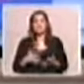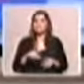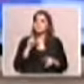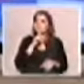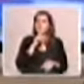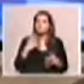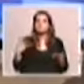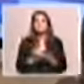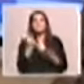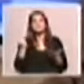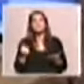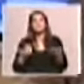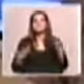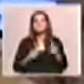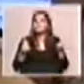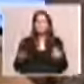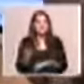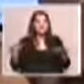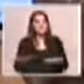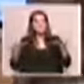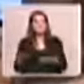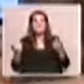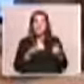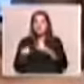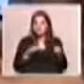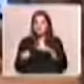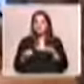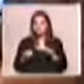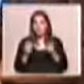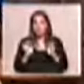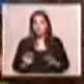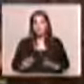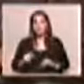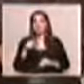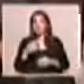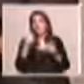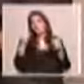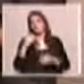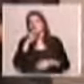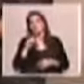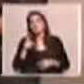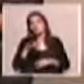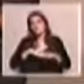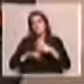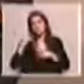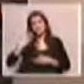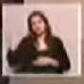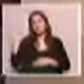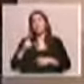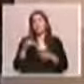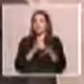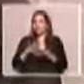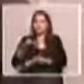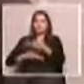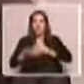conseguir ter alguma dinâmica mais organizada nesta dinâmica que já muitas famílias faziam, a troca de livros, não é? Sim, e sobretudo, para além